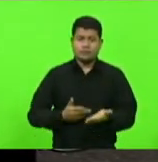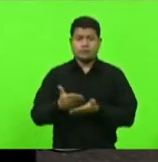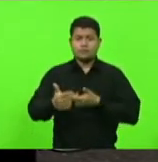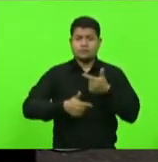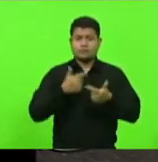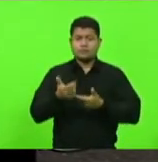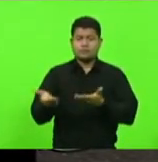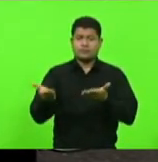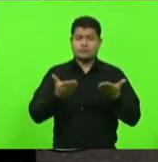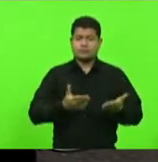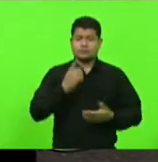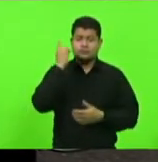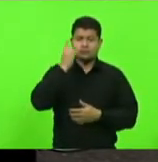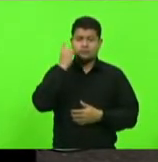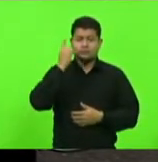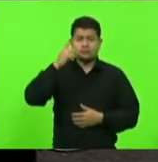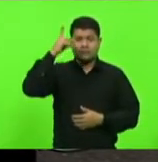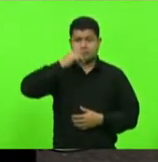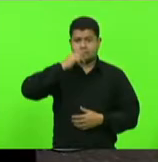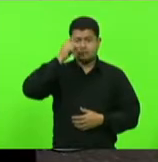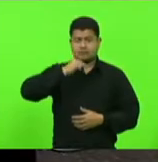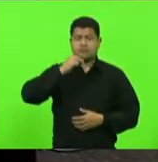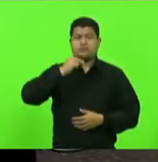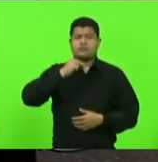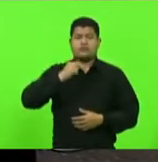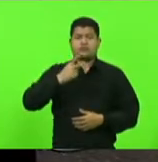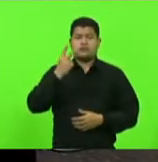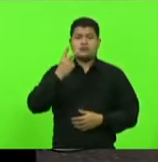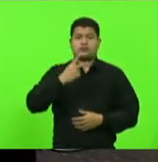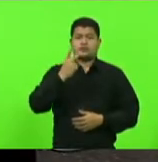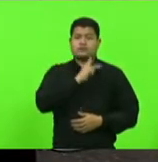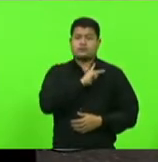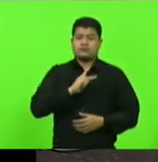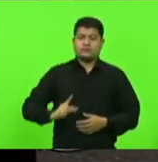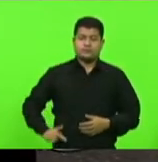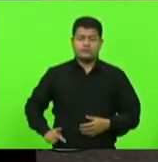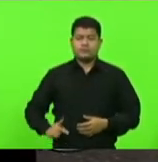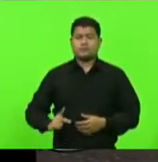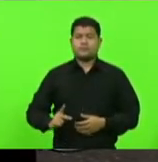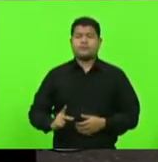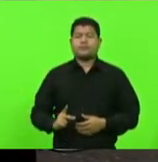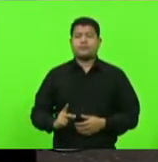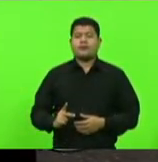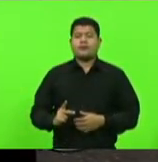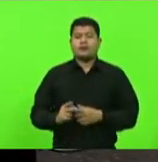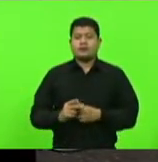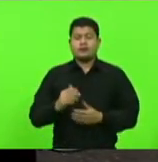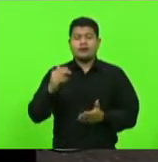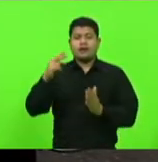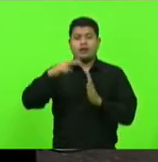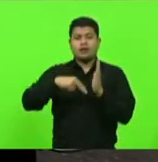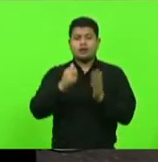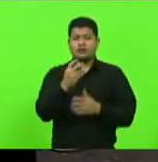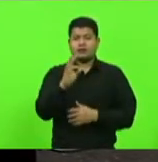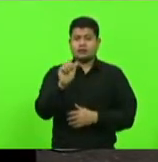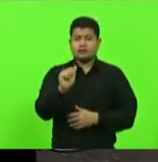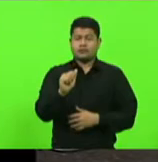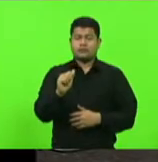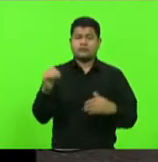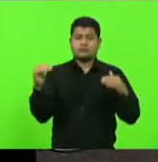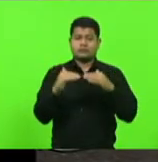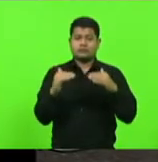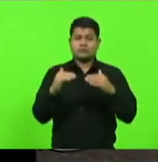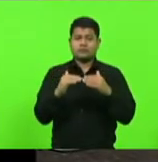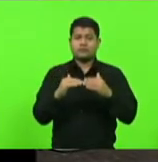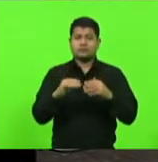trabalhos e convidou o senhor deputado Kennedy Nunes, segundo vice-presidente, para proceder à leitura da data da sessão anterior, que, em